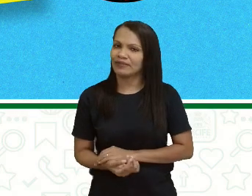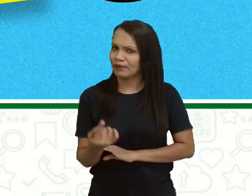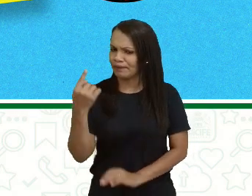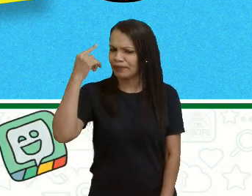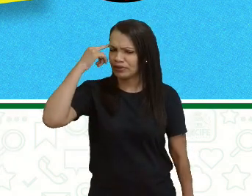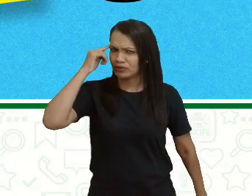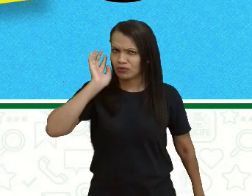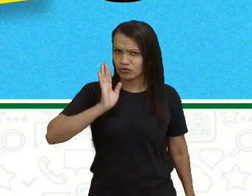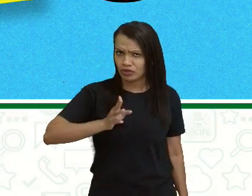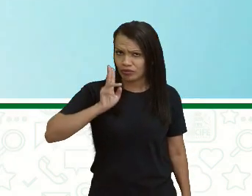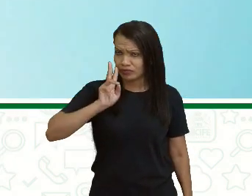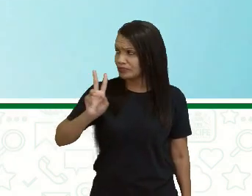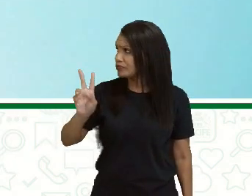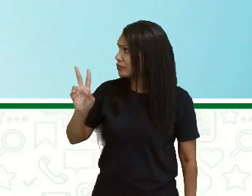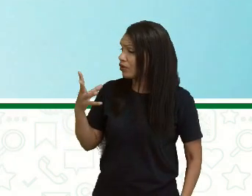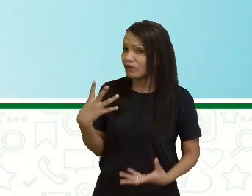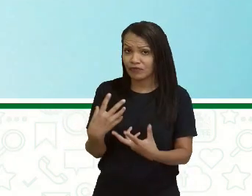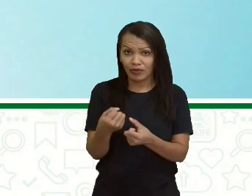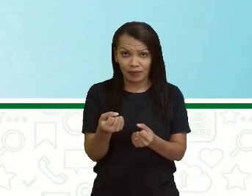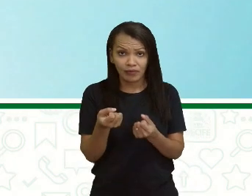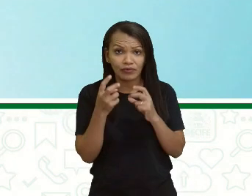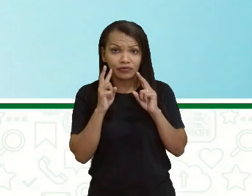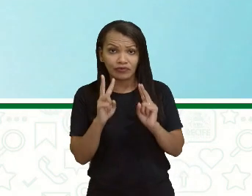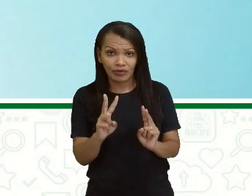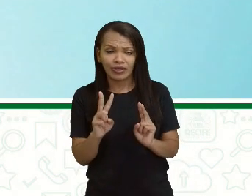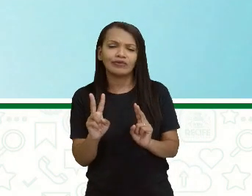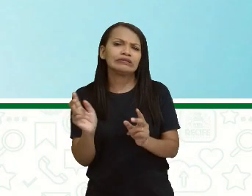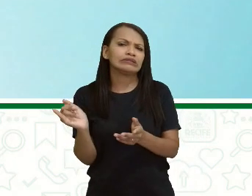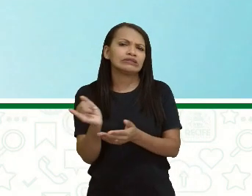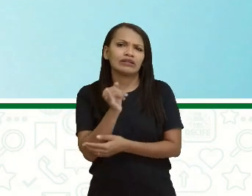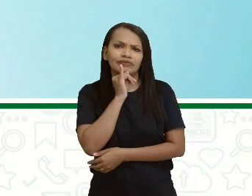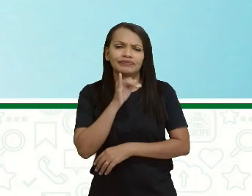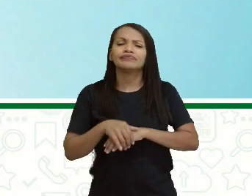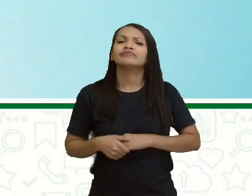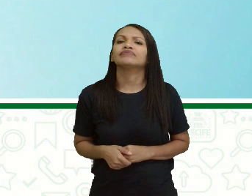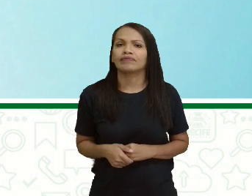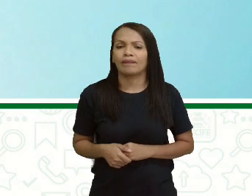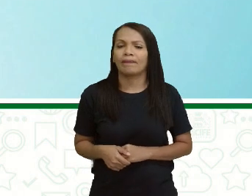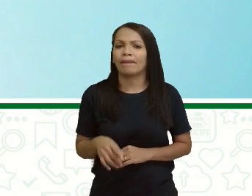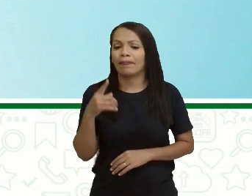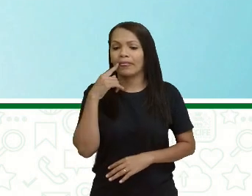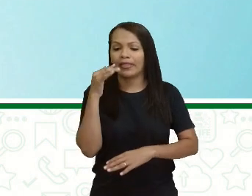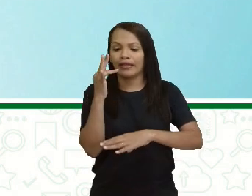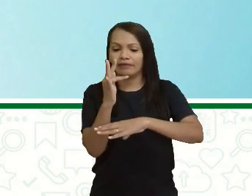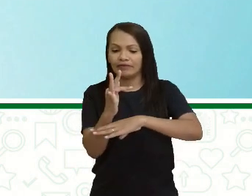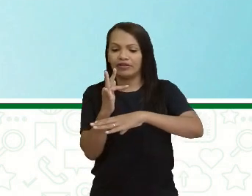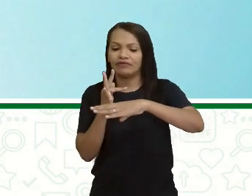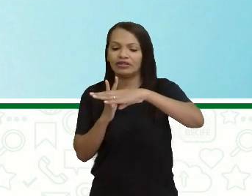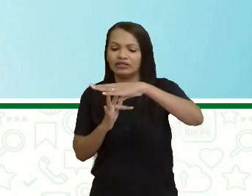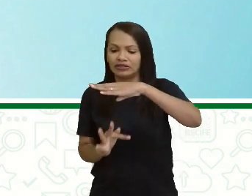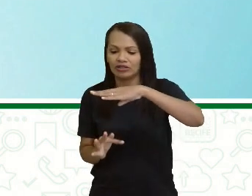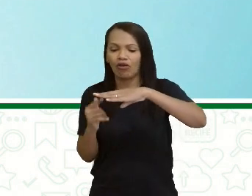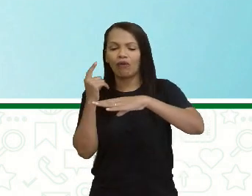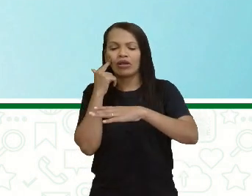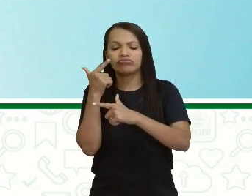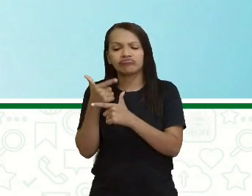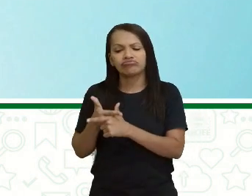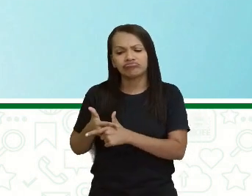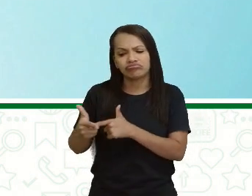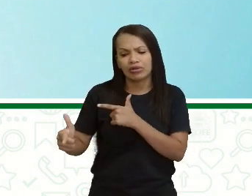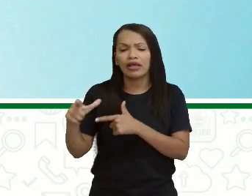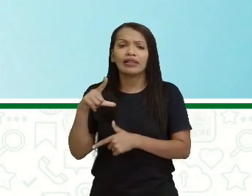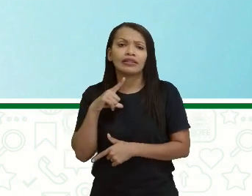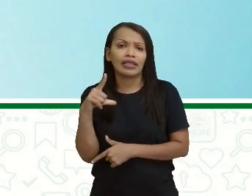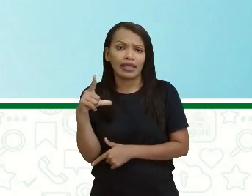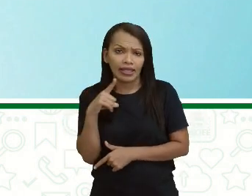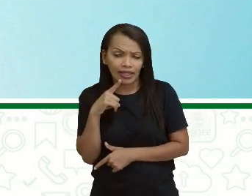Pensou? Vamos ver. Olha só, fração é a parte de um inteiro. Temos uma